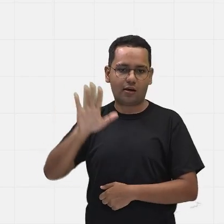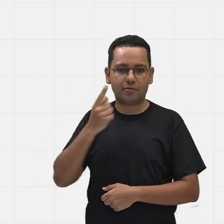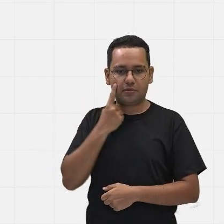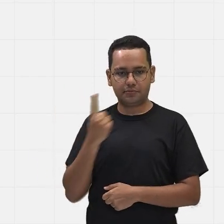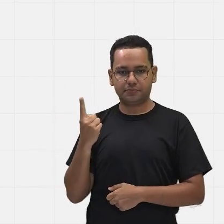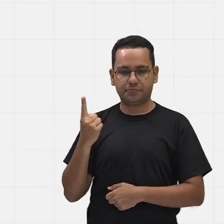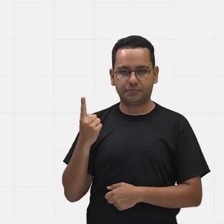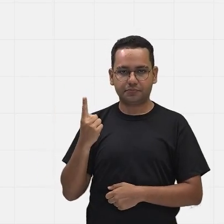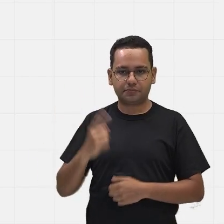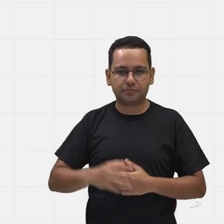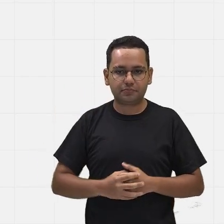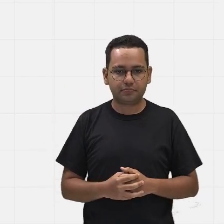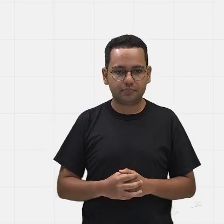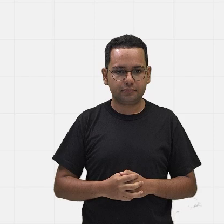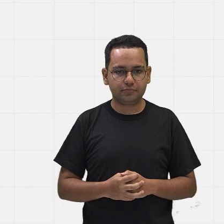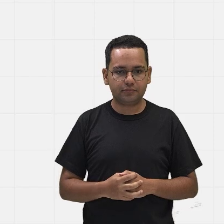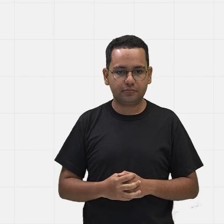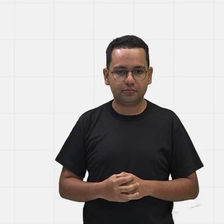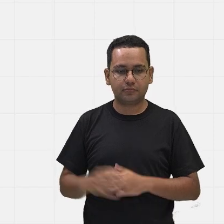semean.seduc e o servidor